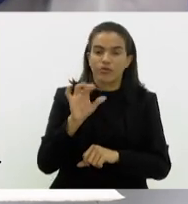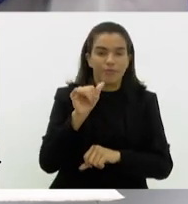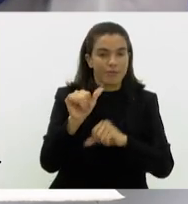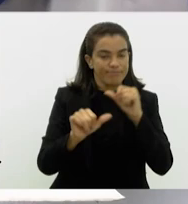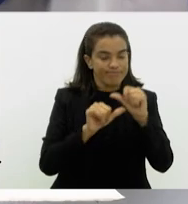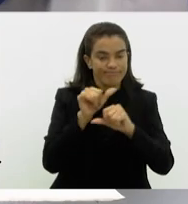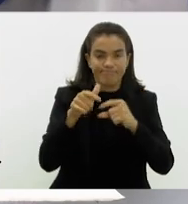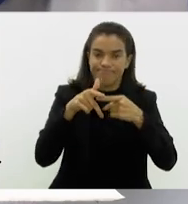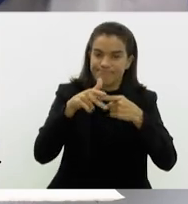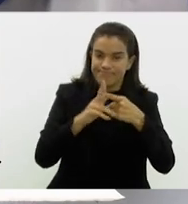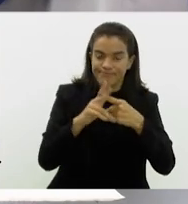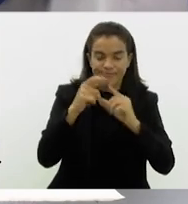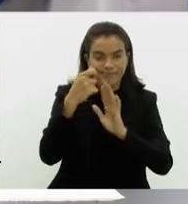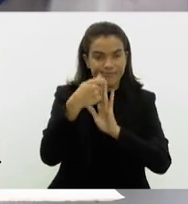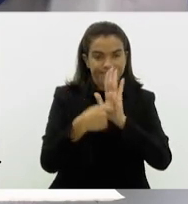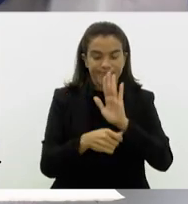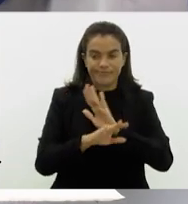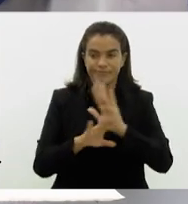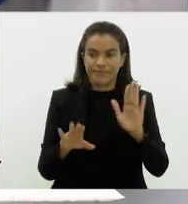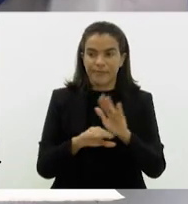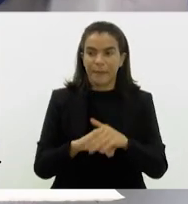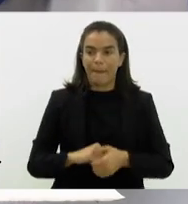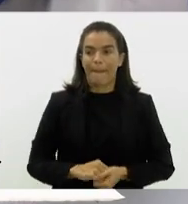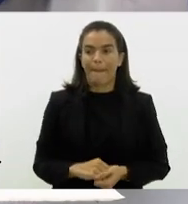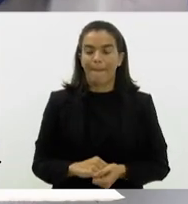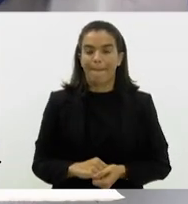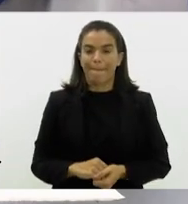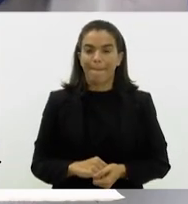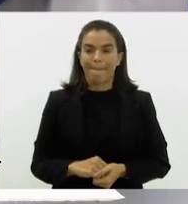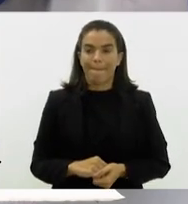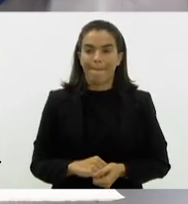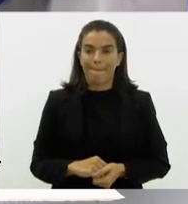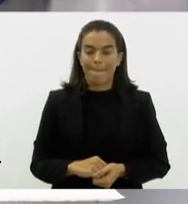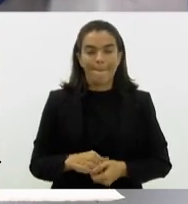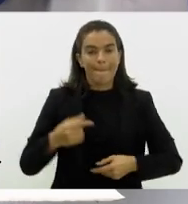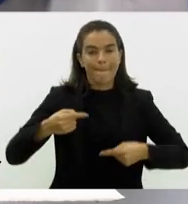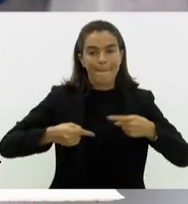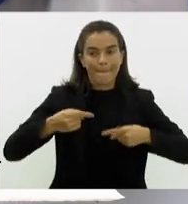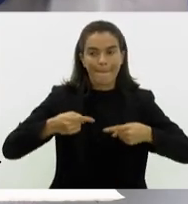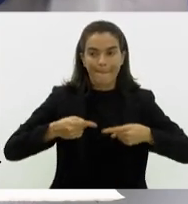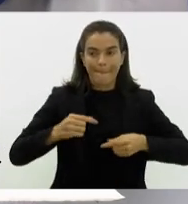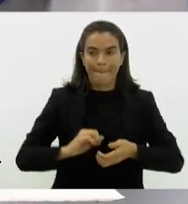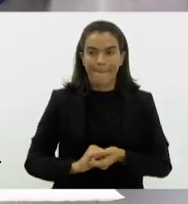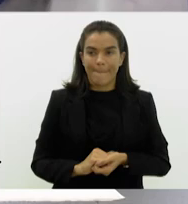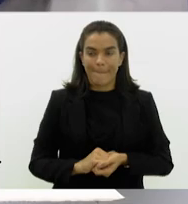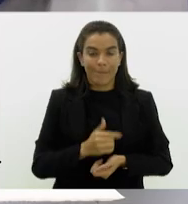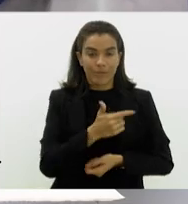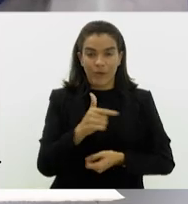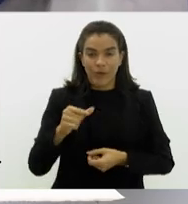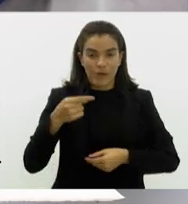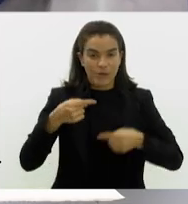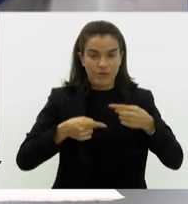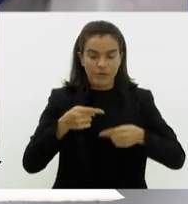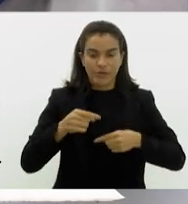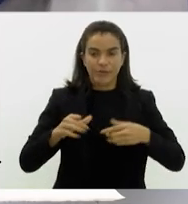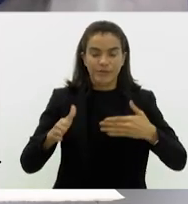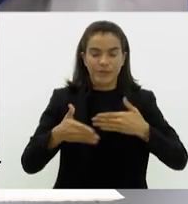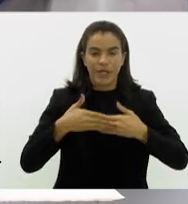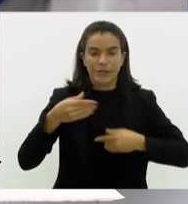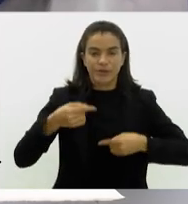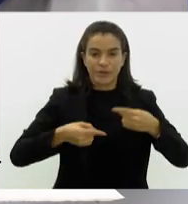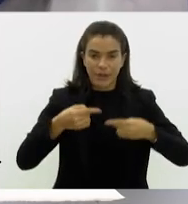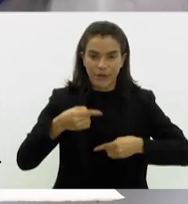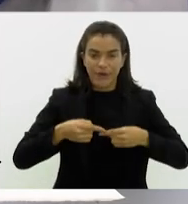a correção do texto. É só essa ementa. A emenda. Em discussão. Não havendo quem queira discutir,